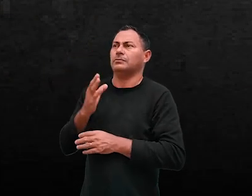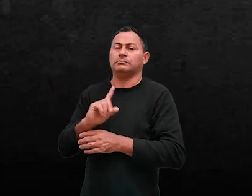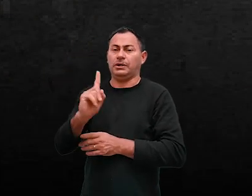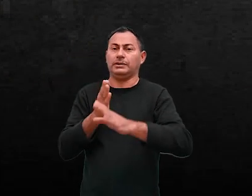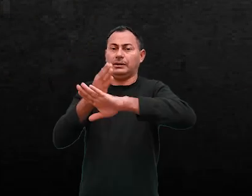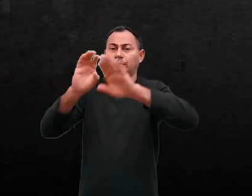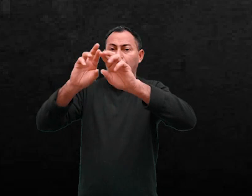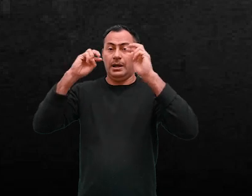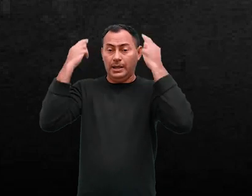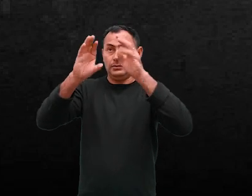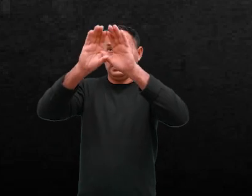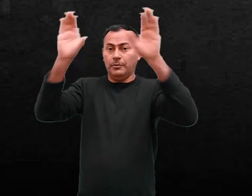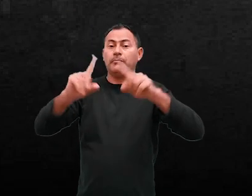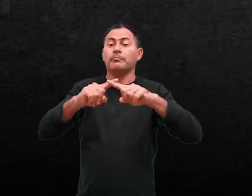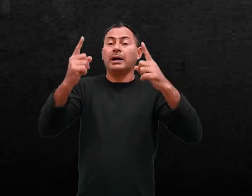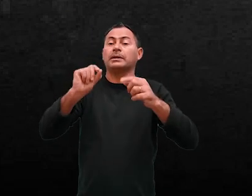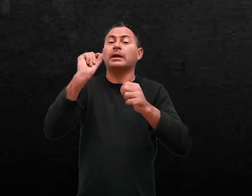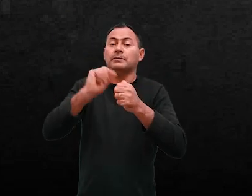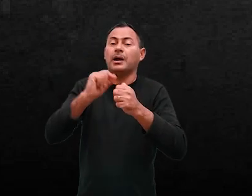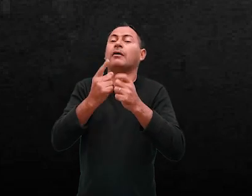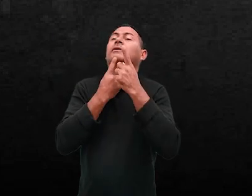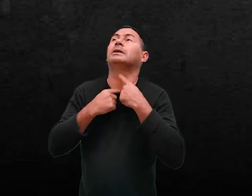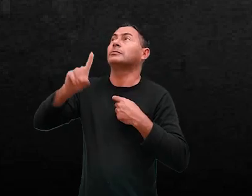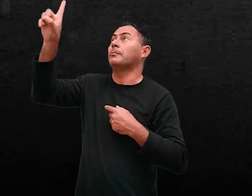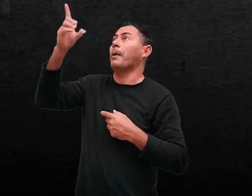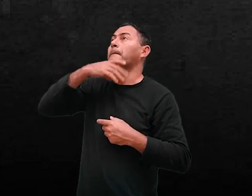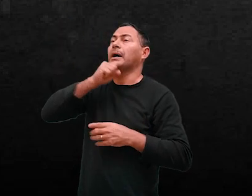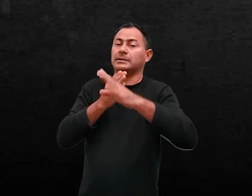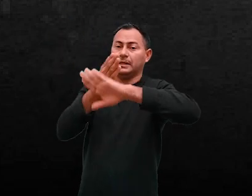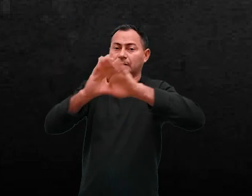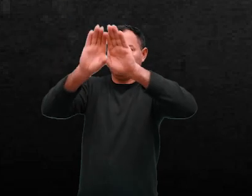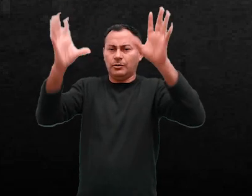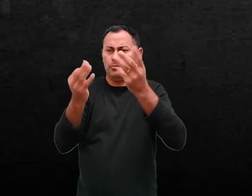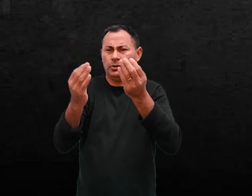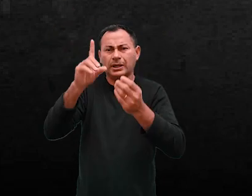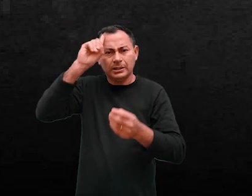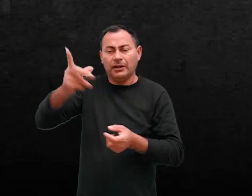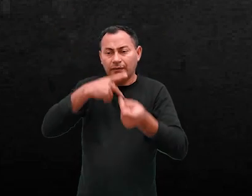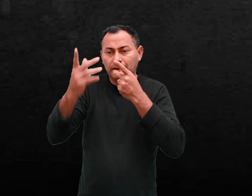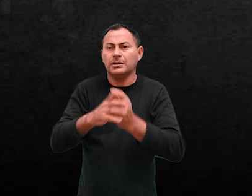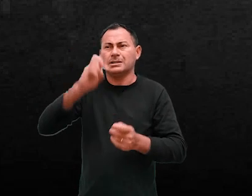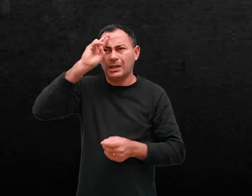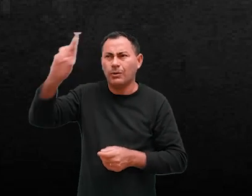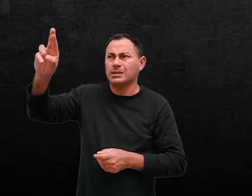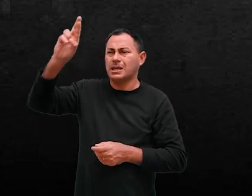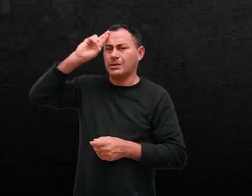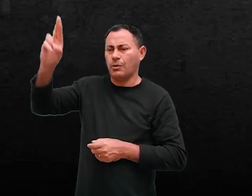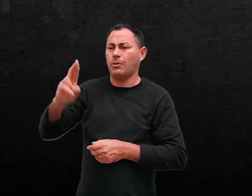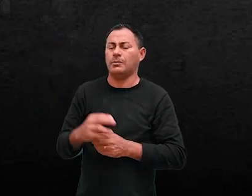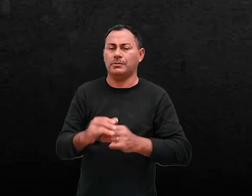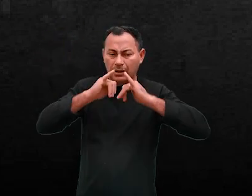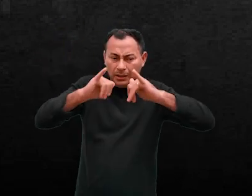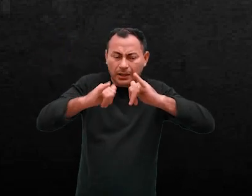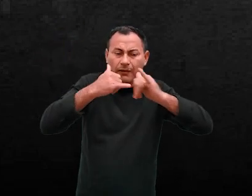céus, mas apenas aquele que faz a vontade de meu Pai que está nos céus. Muitos me dirão naquele dia, Senhor, Senhor,